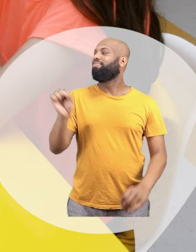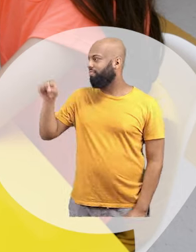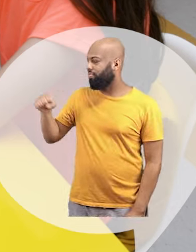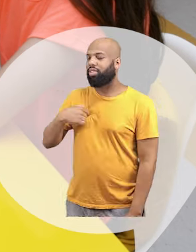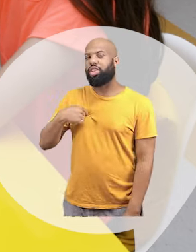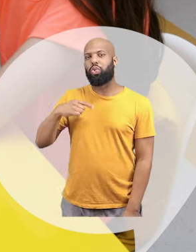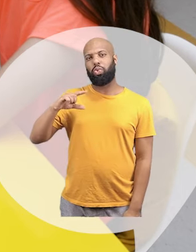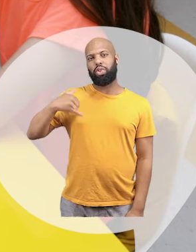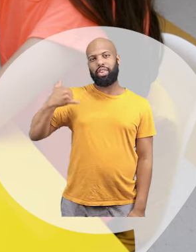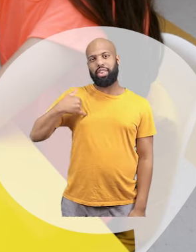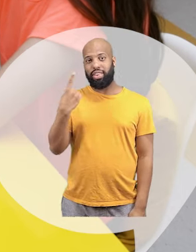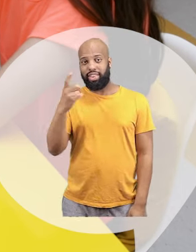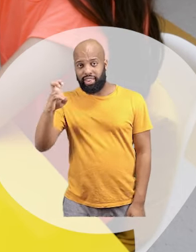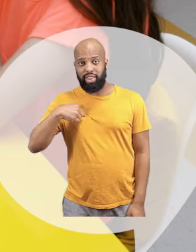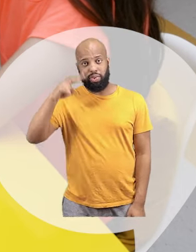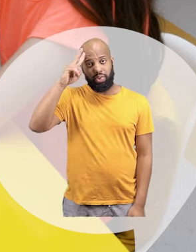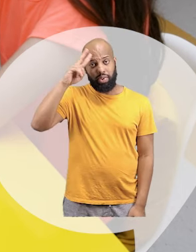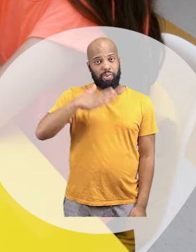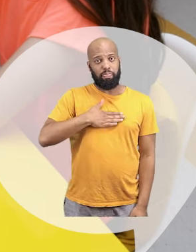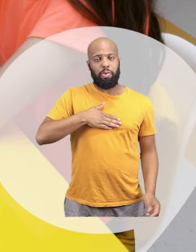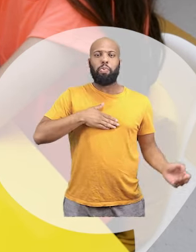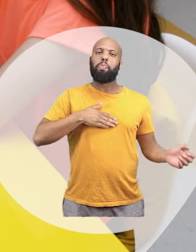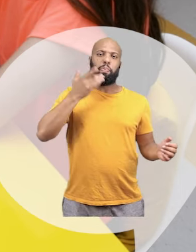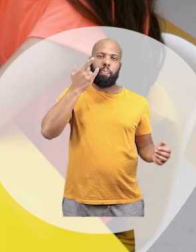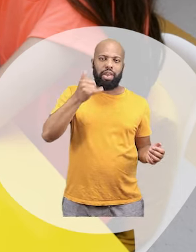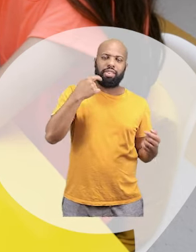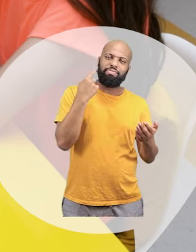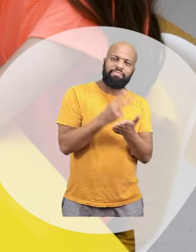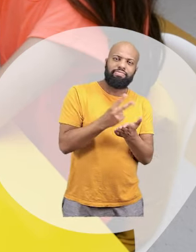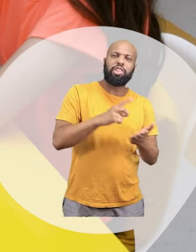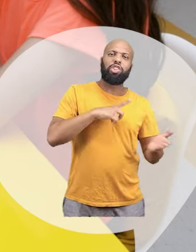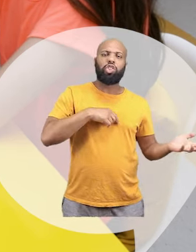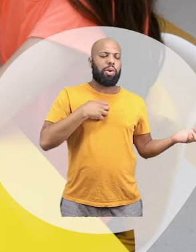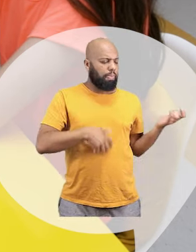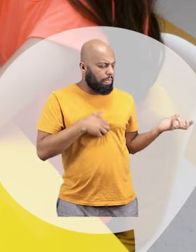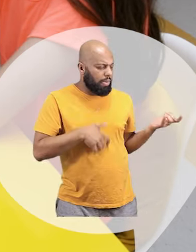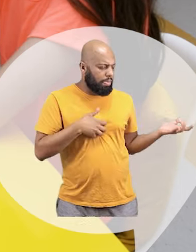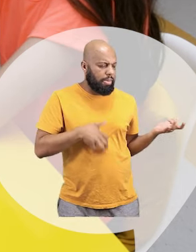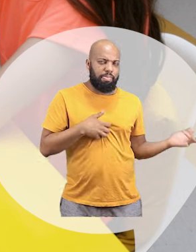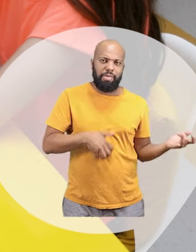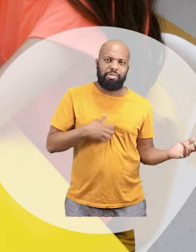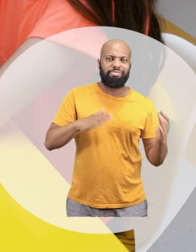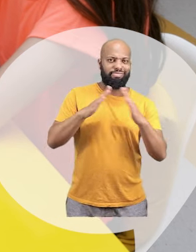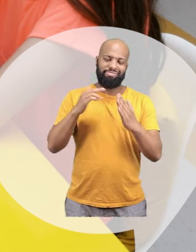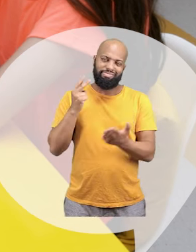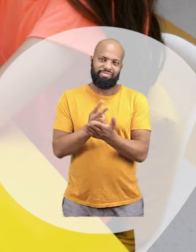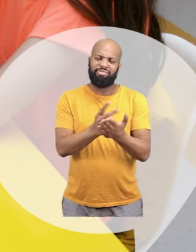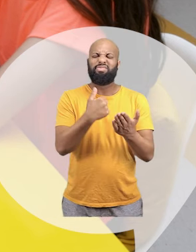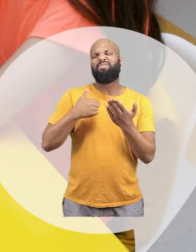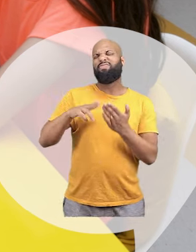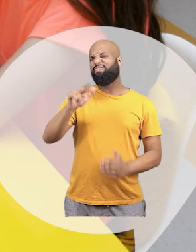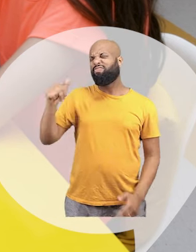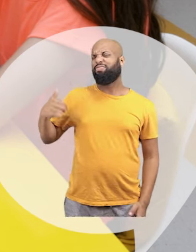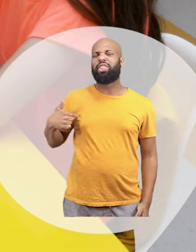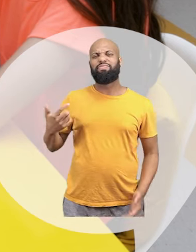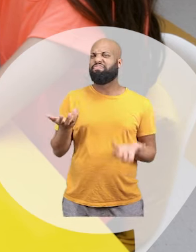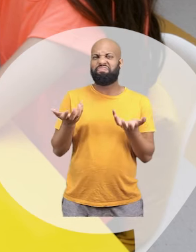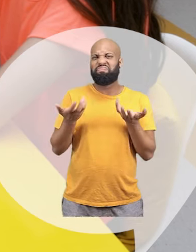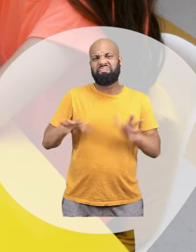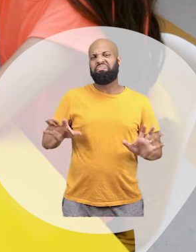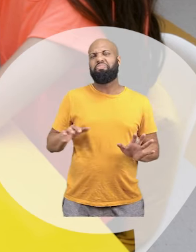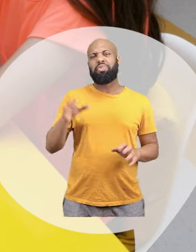eu lembro do meu pai sempre tocando violão ele sempre tocou o violão sempre tinha um violão Lá em casa e daí eu nunca quis